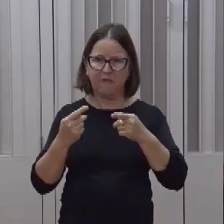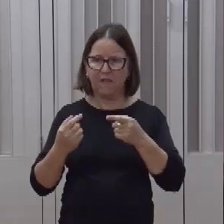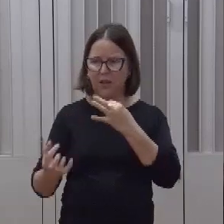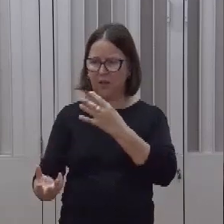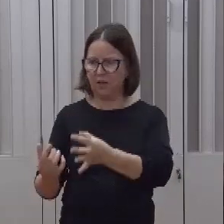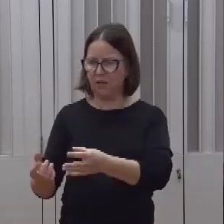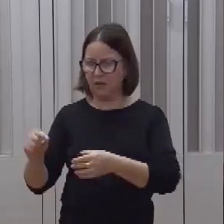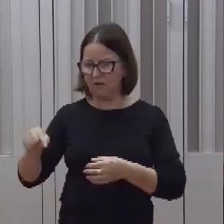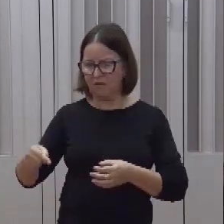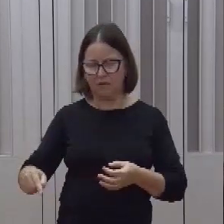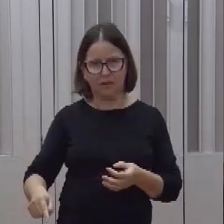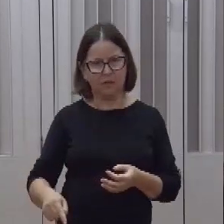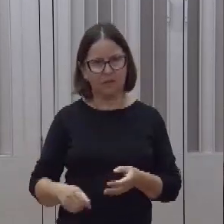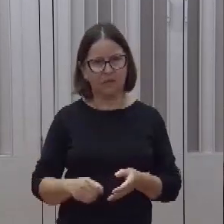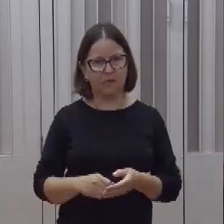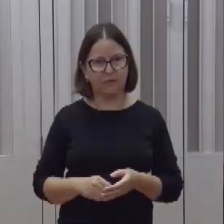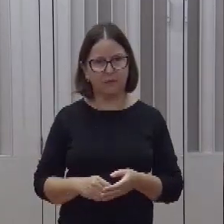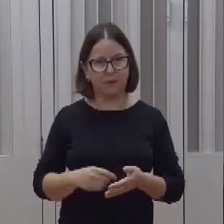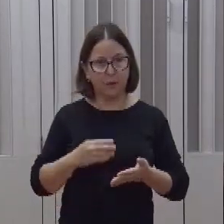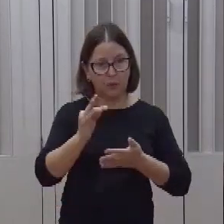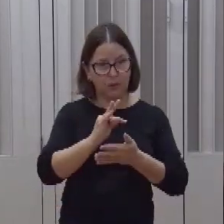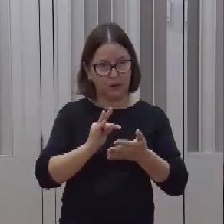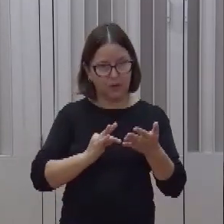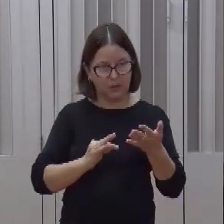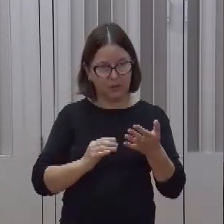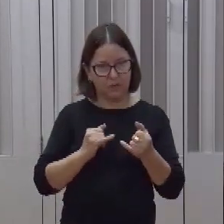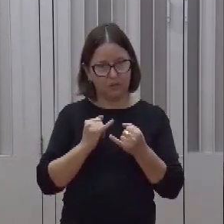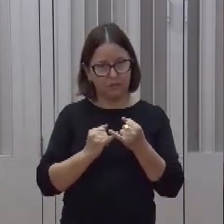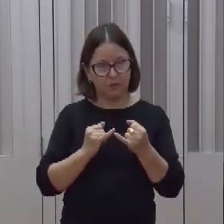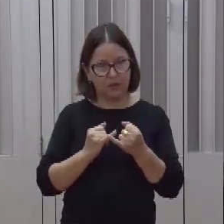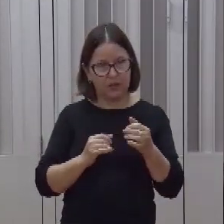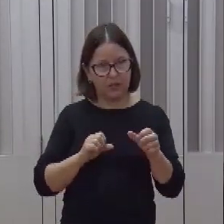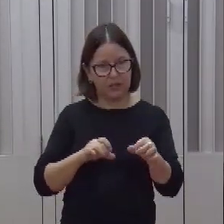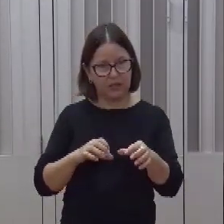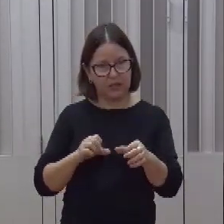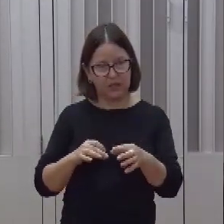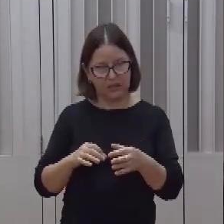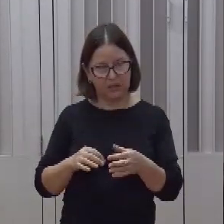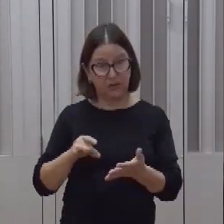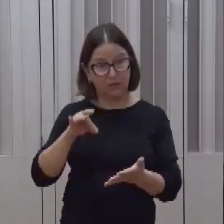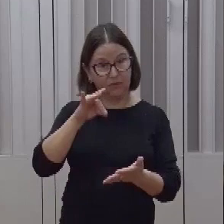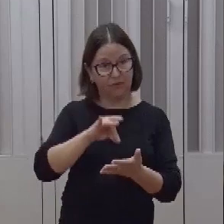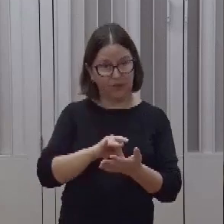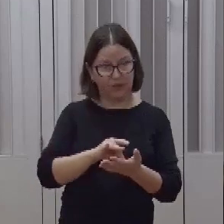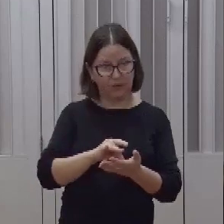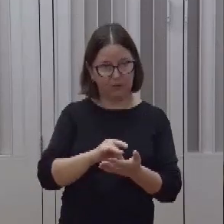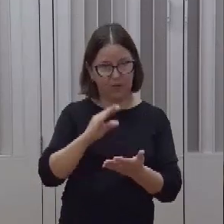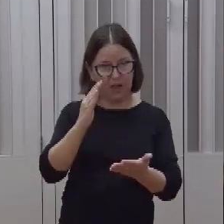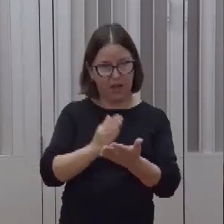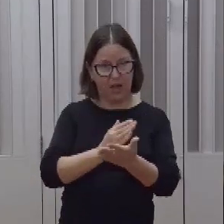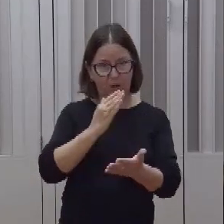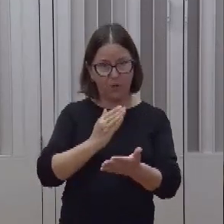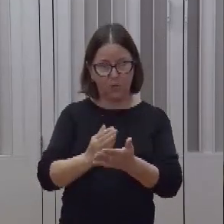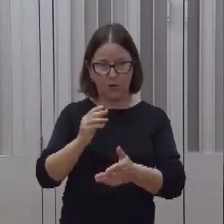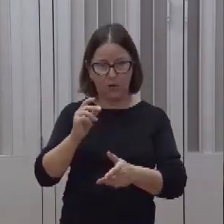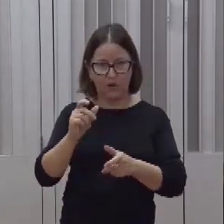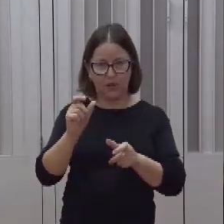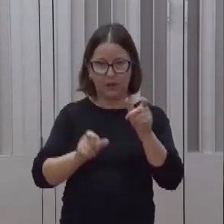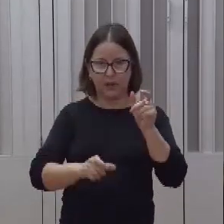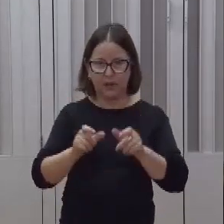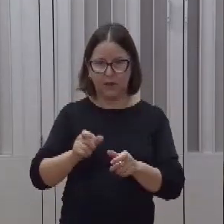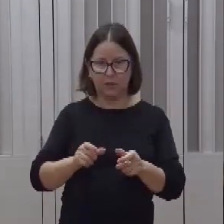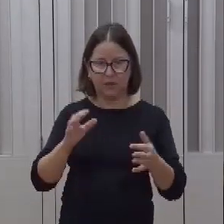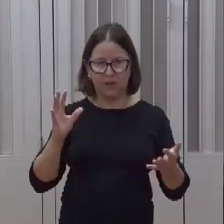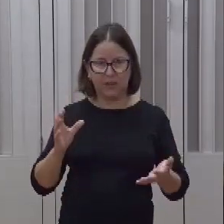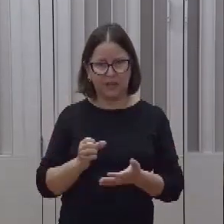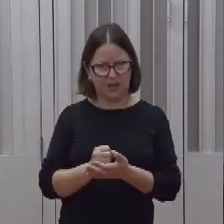Portanto, o texto parece ensinar a possibilidade, se não o fato, de que alguns dos que foram salvos eventualmente